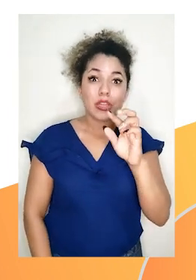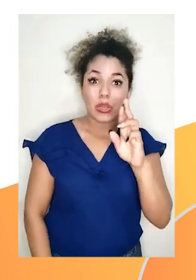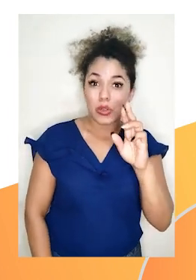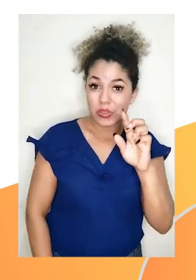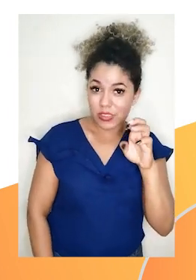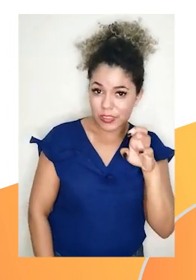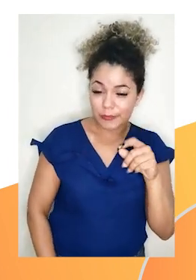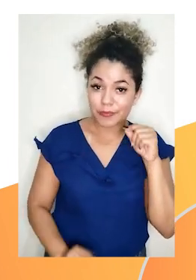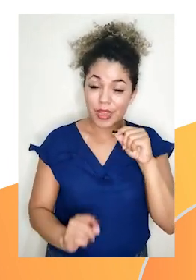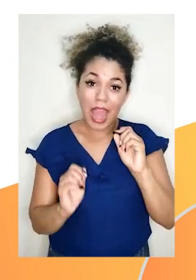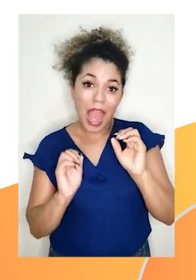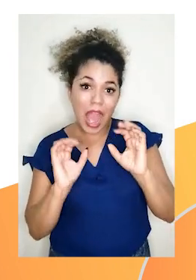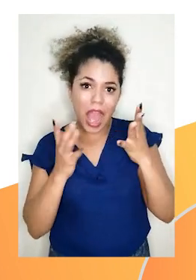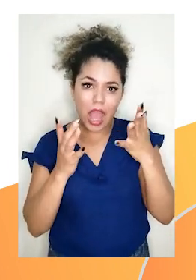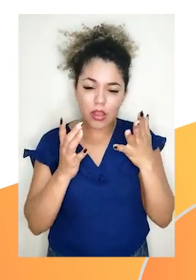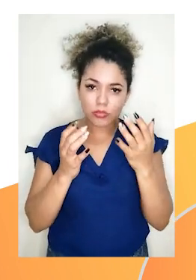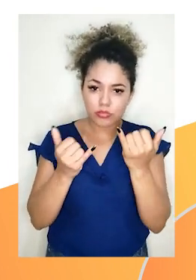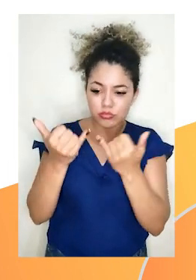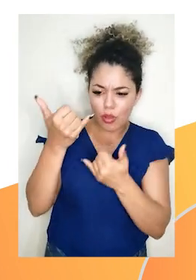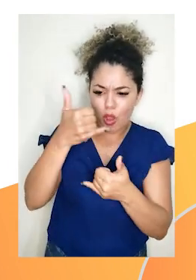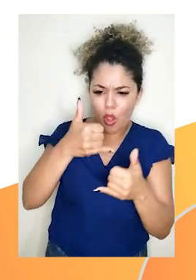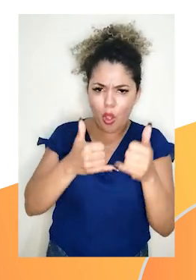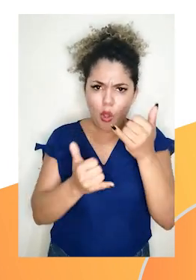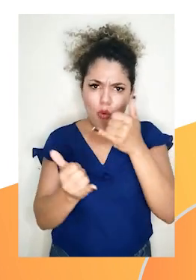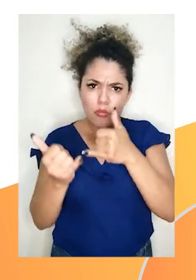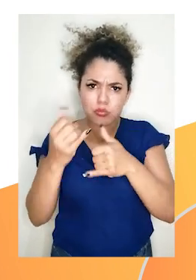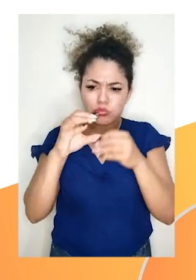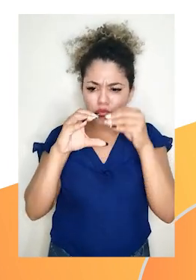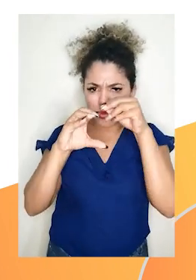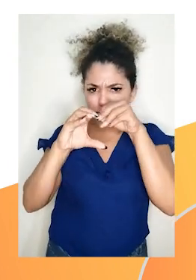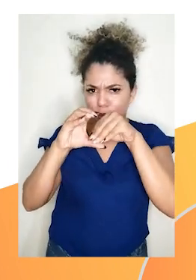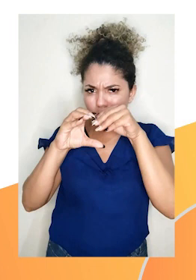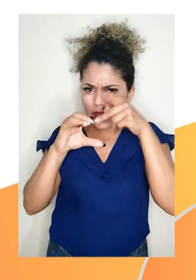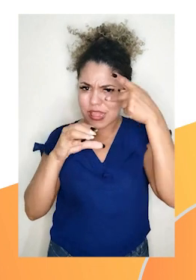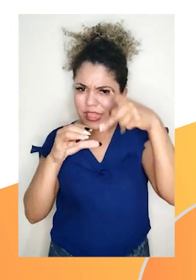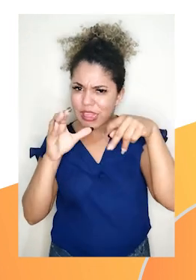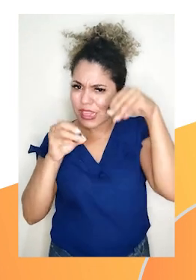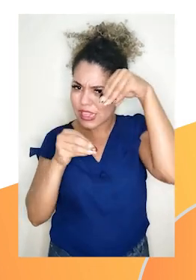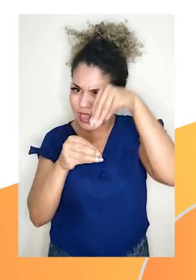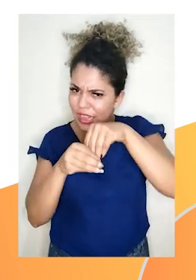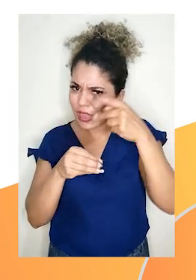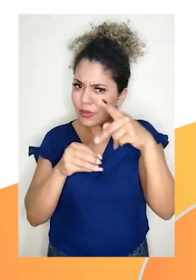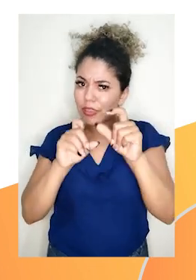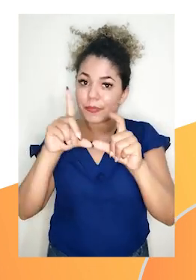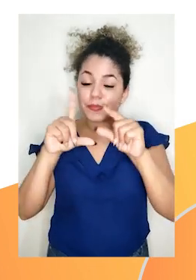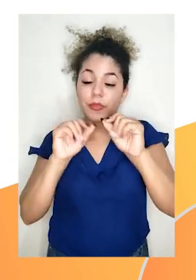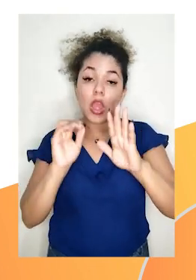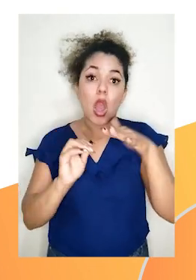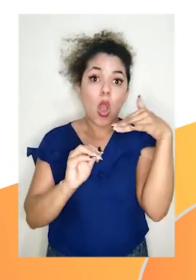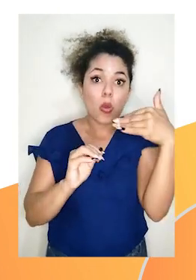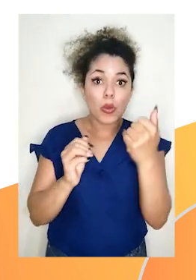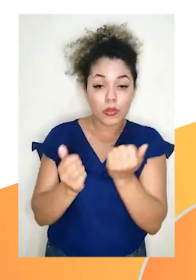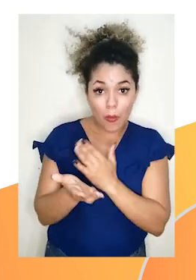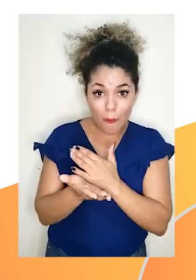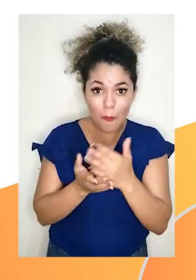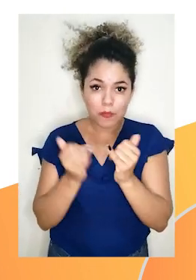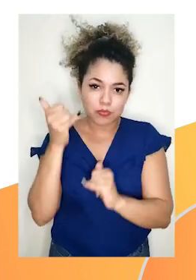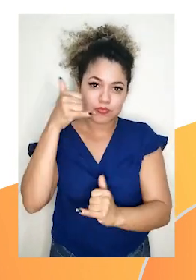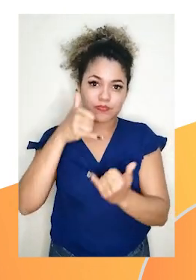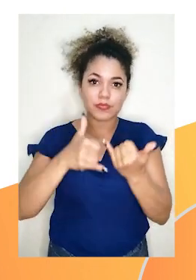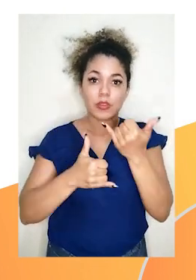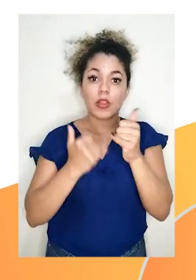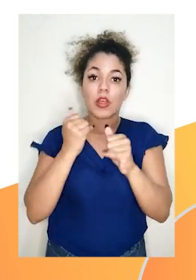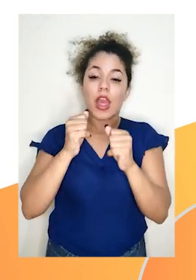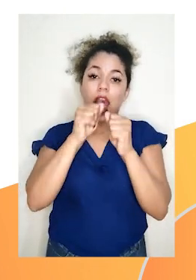dessa fusão, aqui nós temos as reações nucleares que são observadas. Quando há essa reação, há